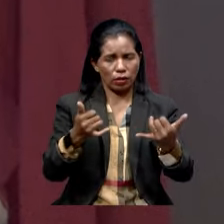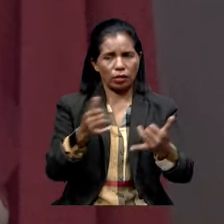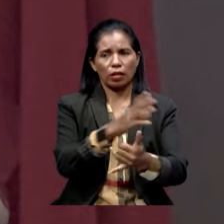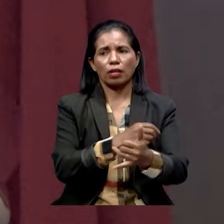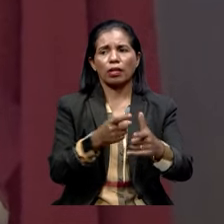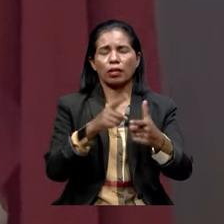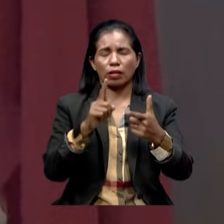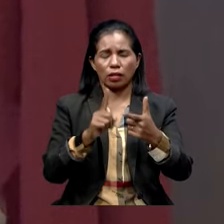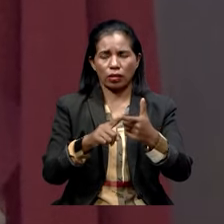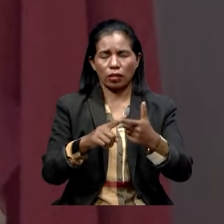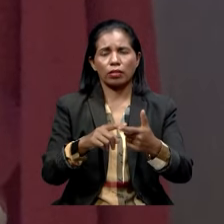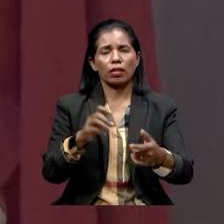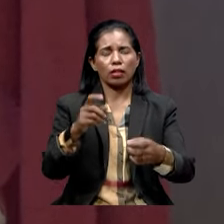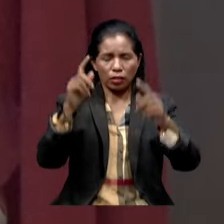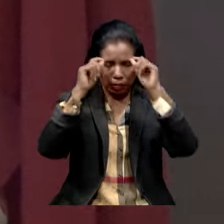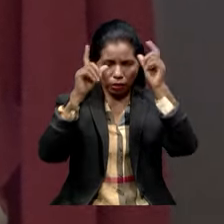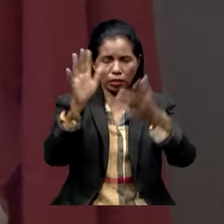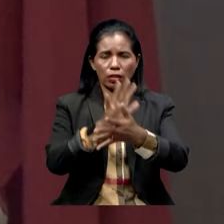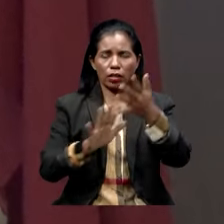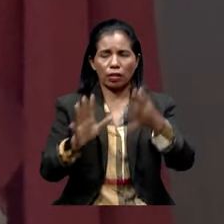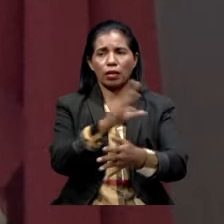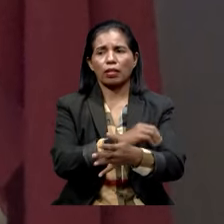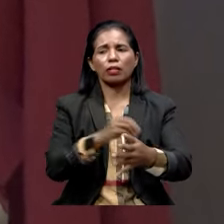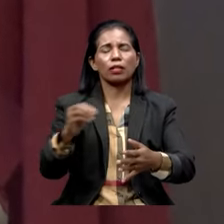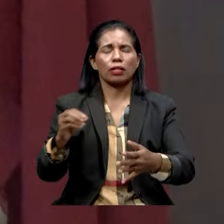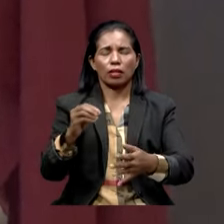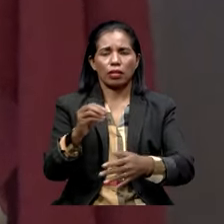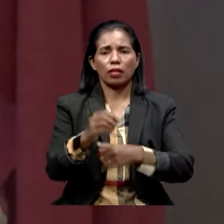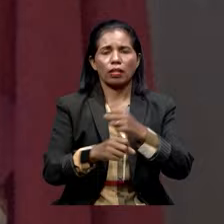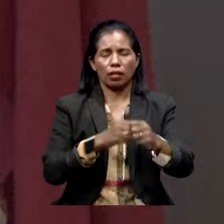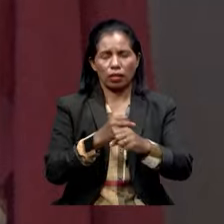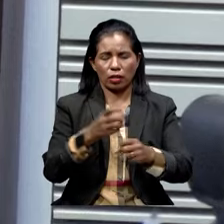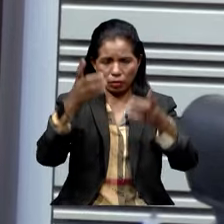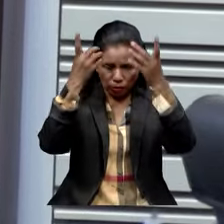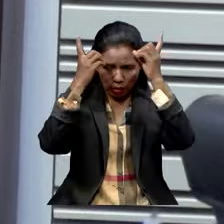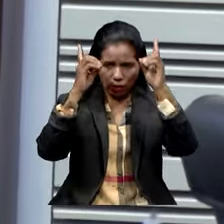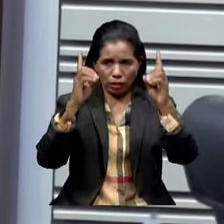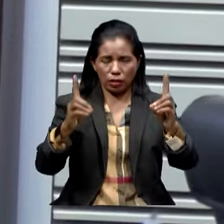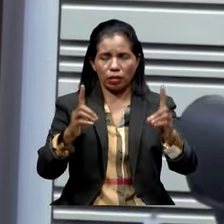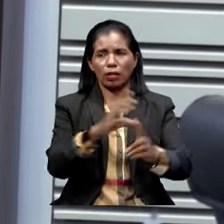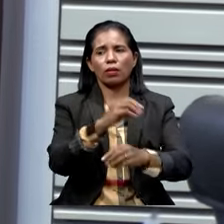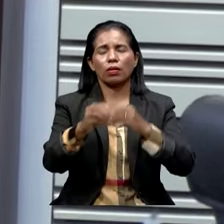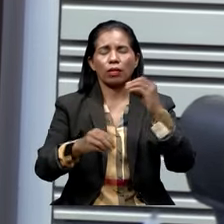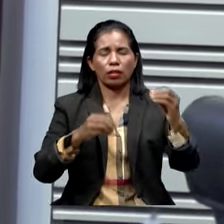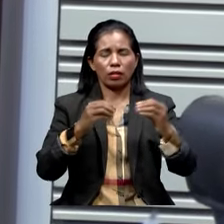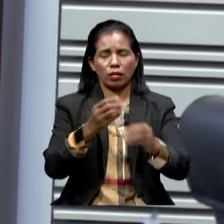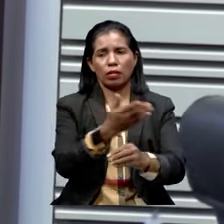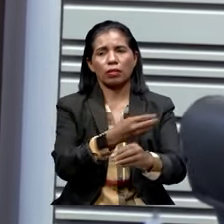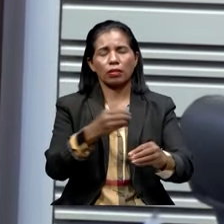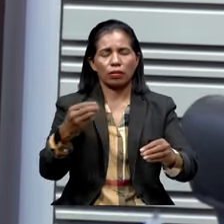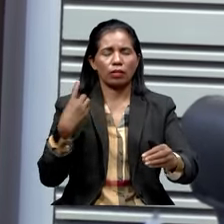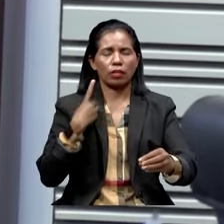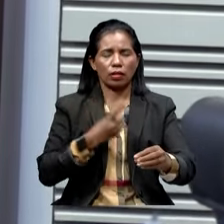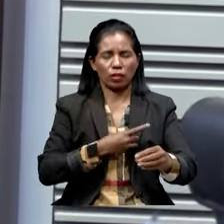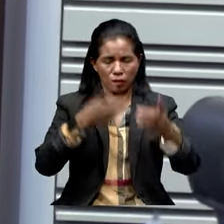E foi aqui, no coração de Timor-Leste, que os timorenses se levantaram para decidir sobre o seu próprio destino. Há